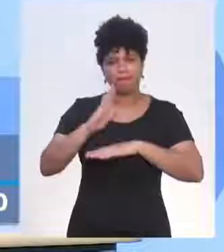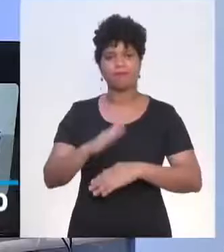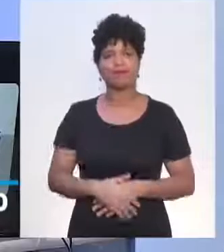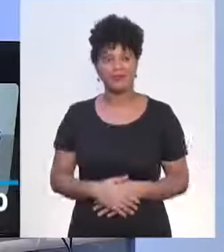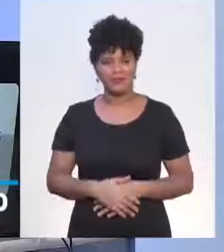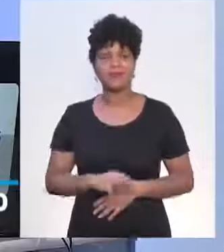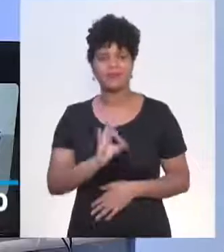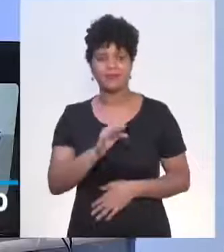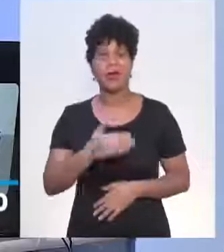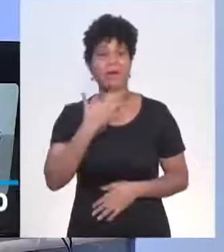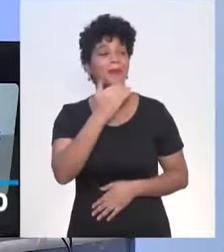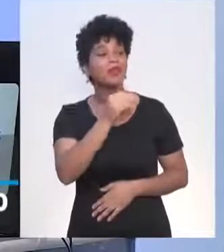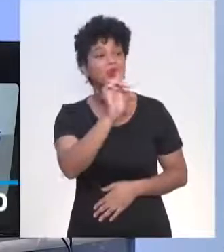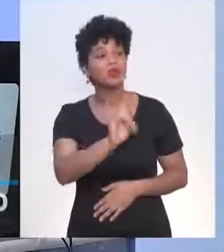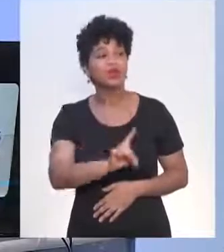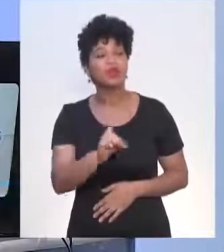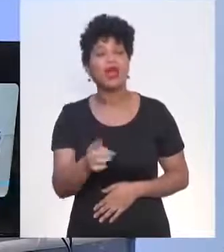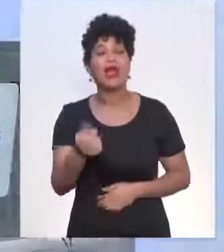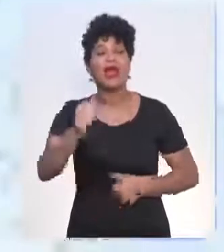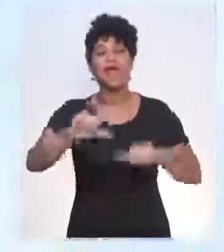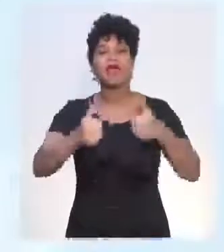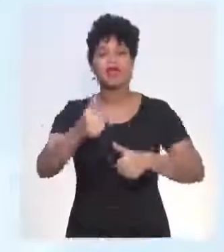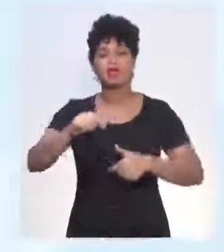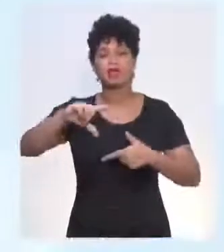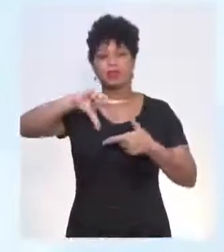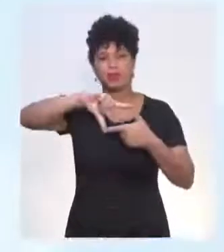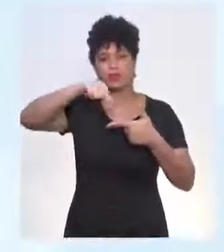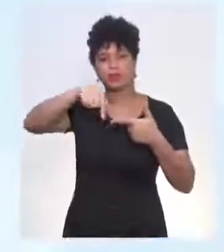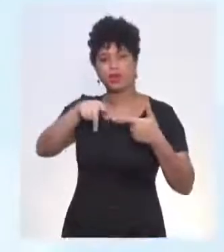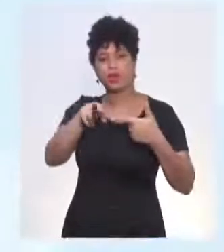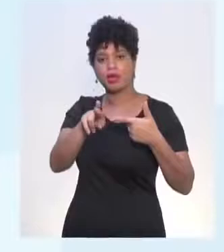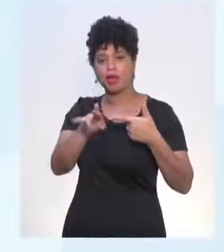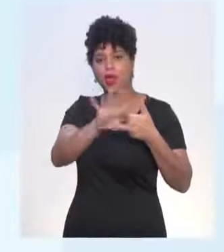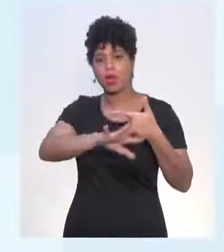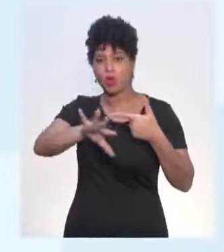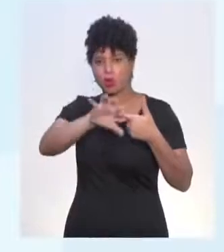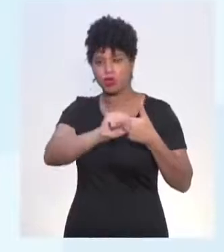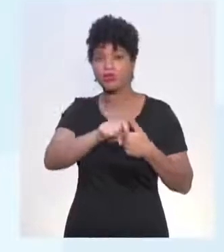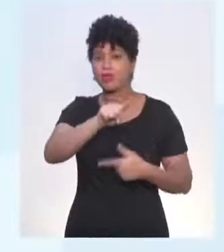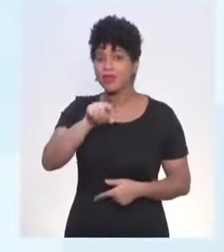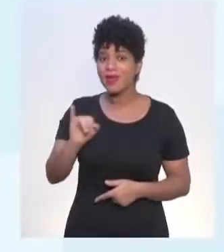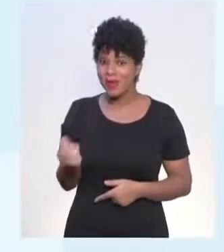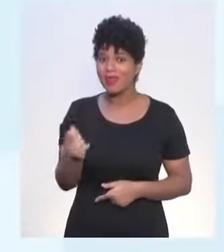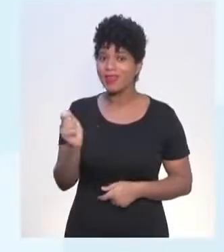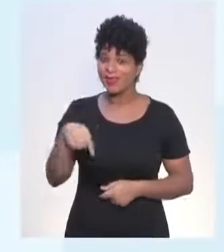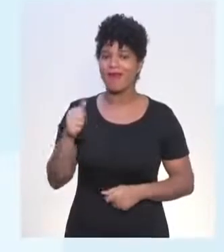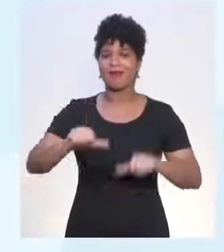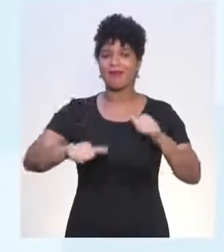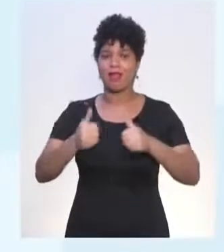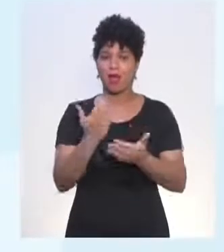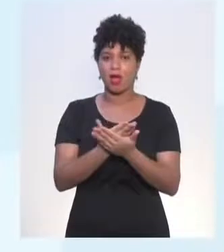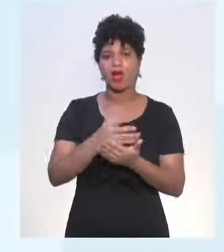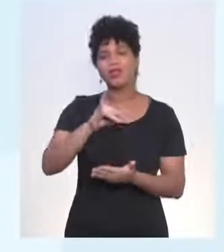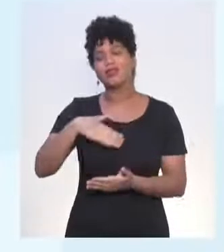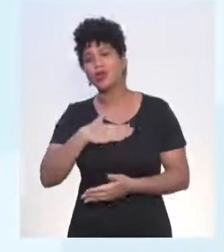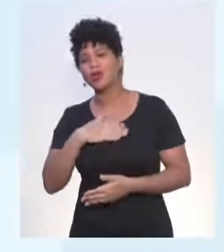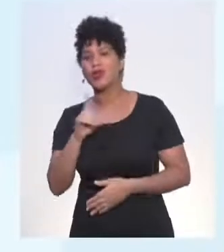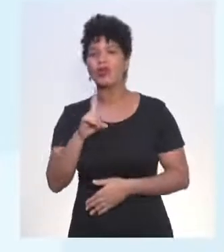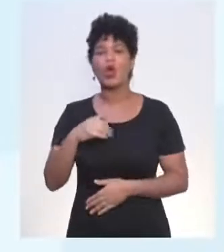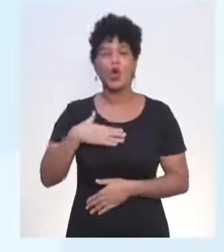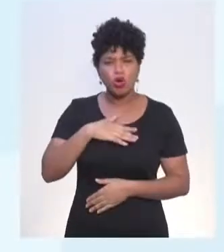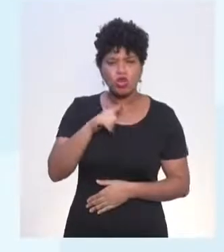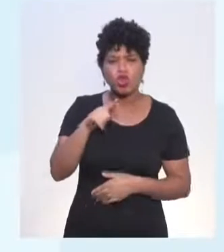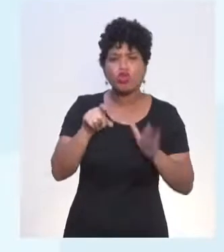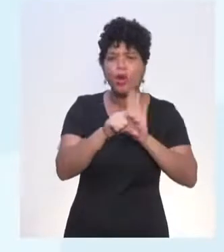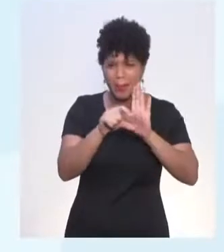vou pedir para o diretor colocar a avaliação. Pode colocar a avaliação? Então, avaliem nossa aula, se vocês gostaram ou não, se vocês gostaram do GeoGebra, para